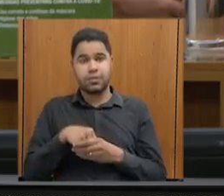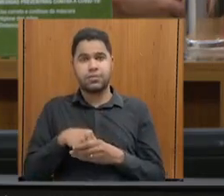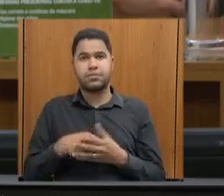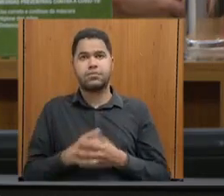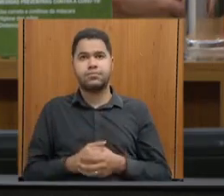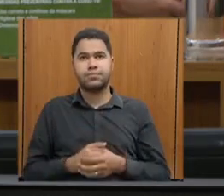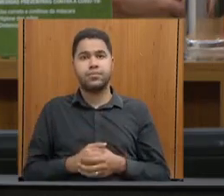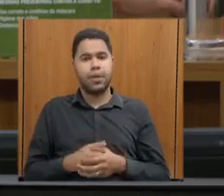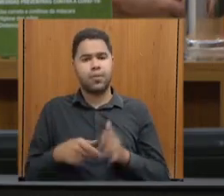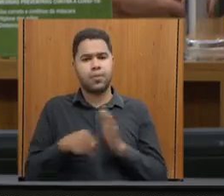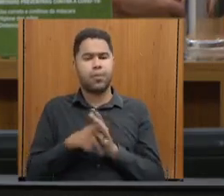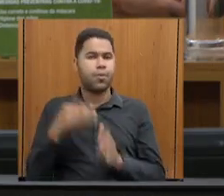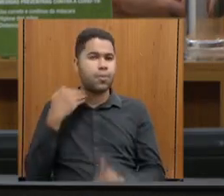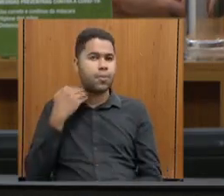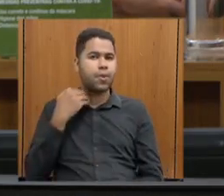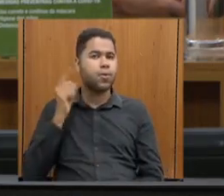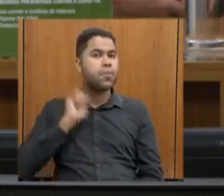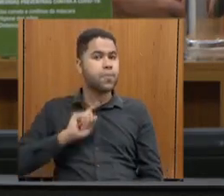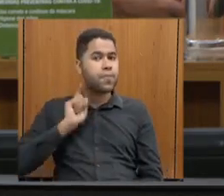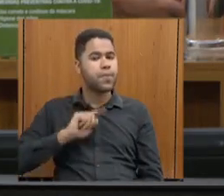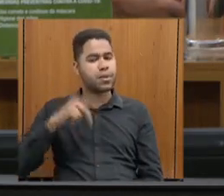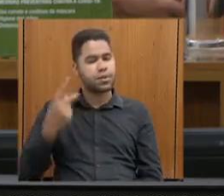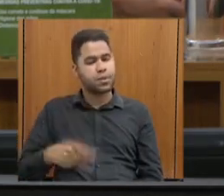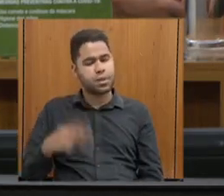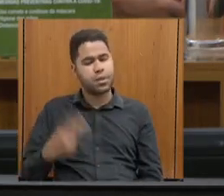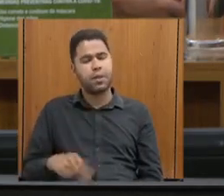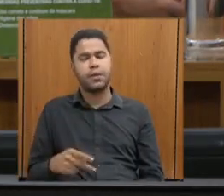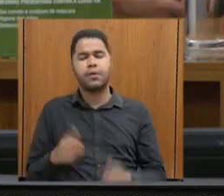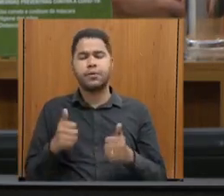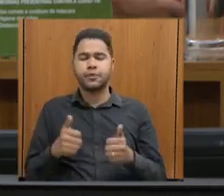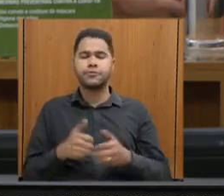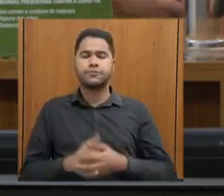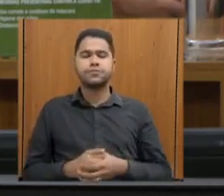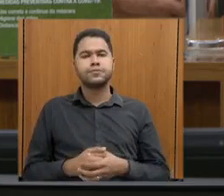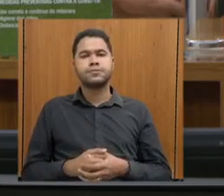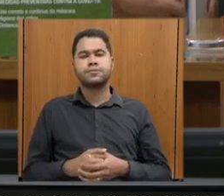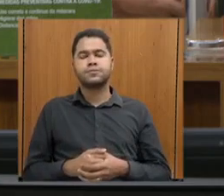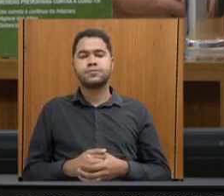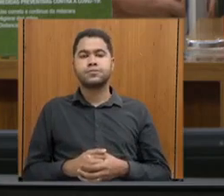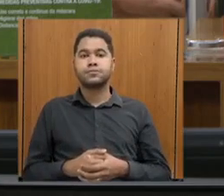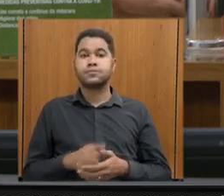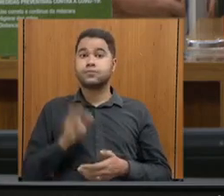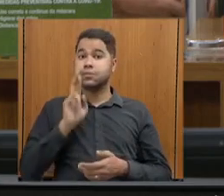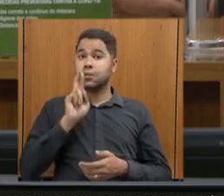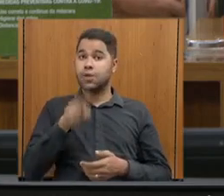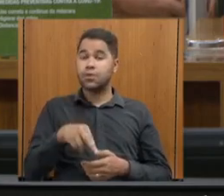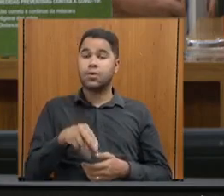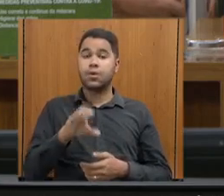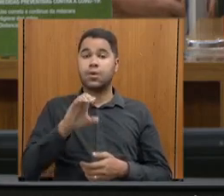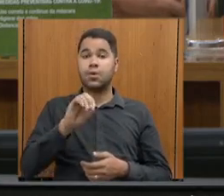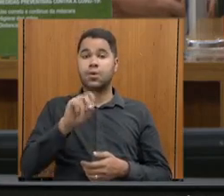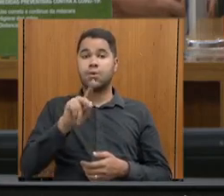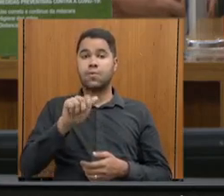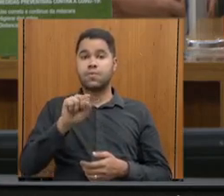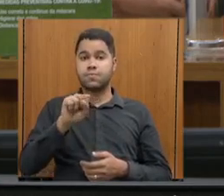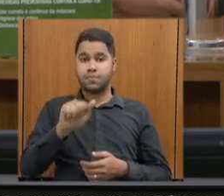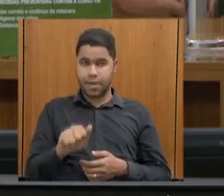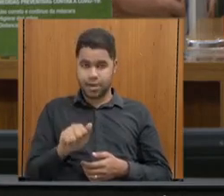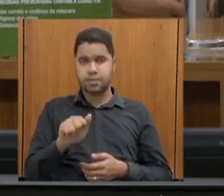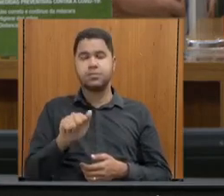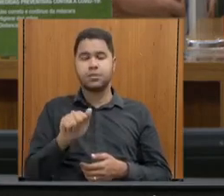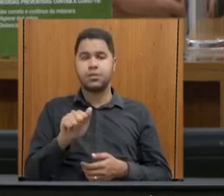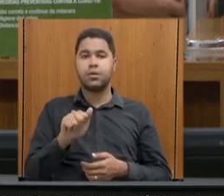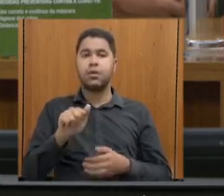bancos do Mineiro para desenvolver Minas Gerais pode passar por favor resultados COPASA nós temos aí